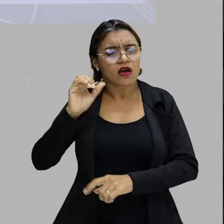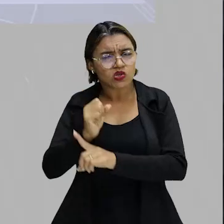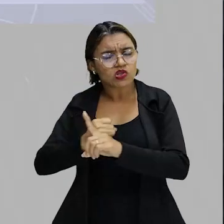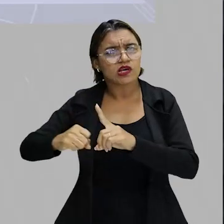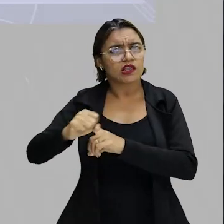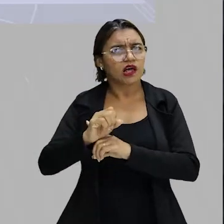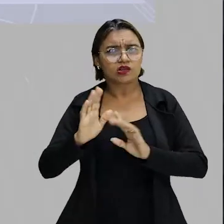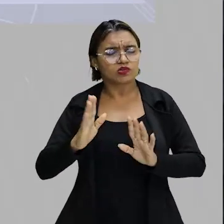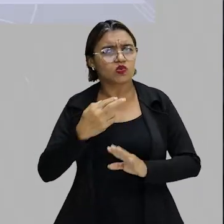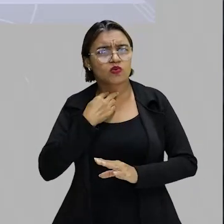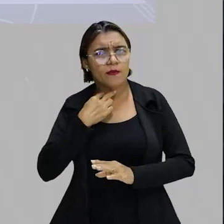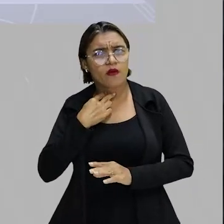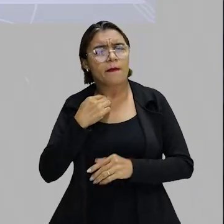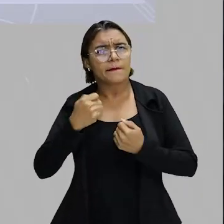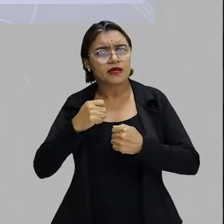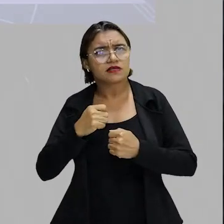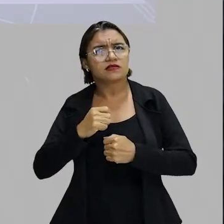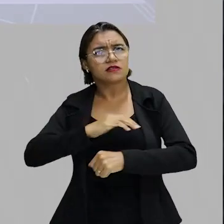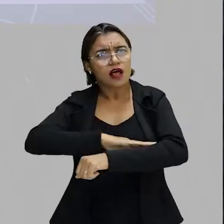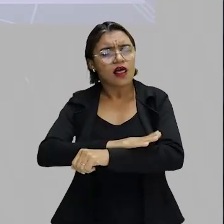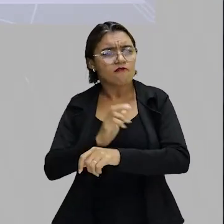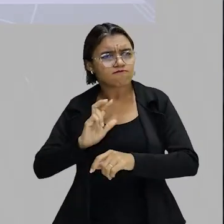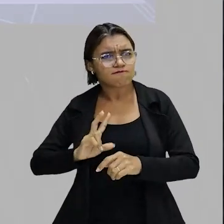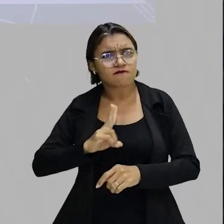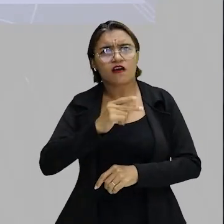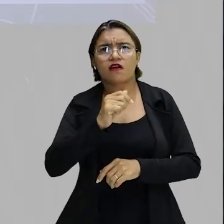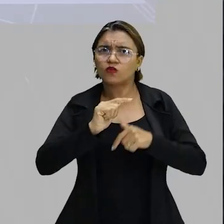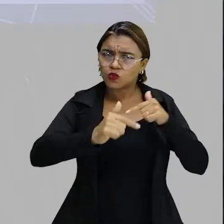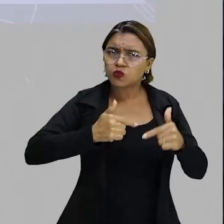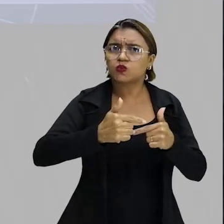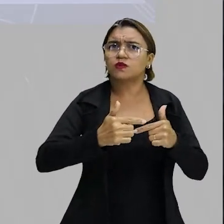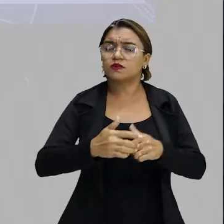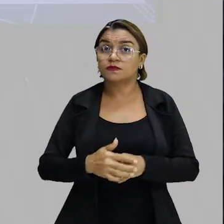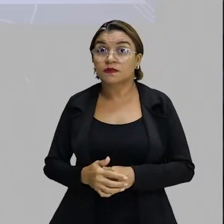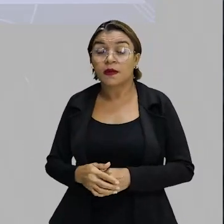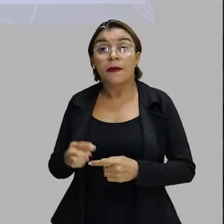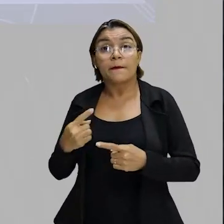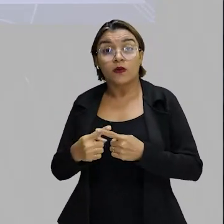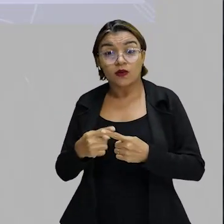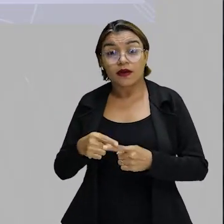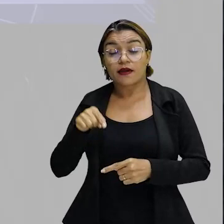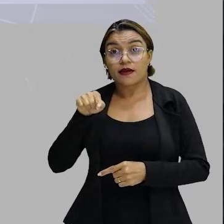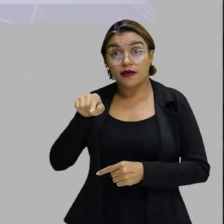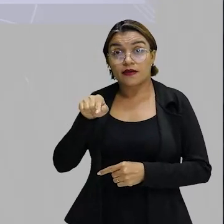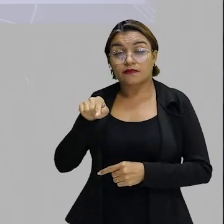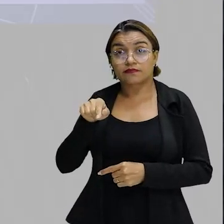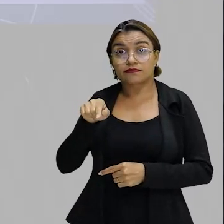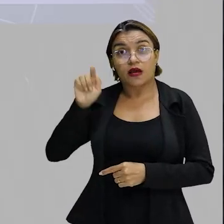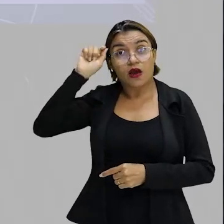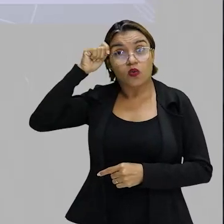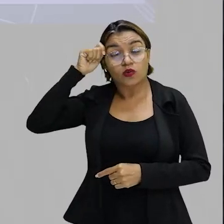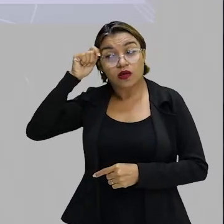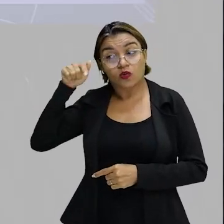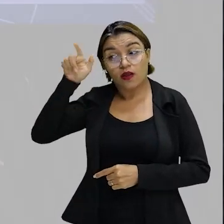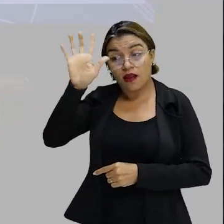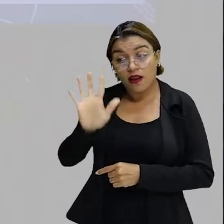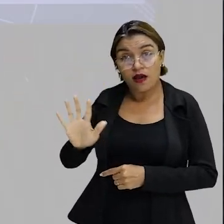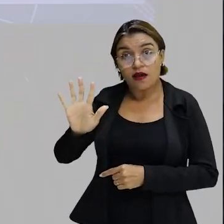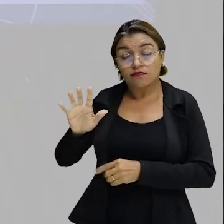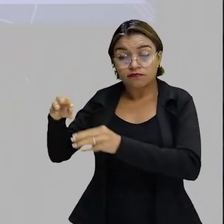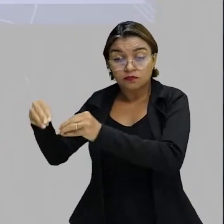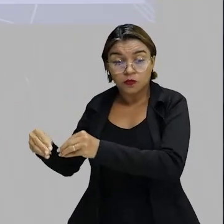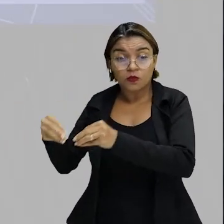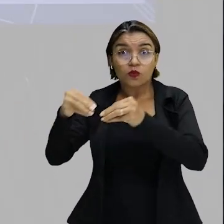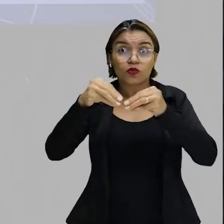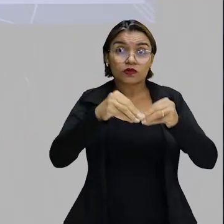ser achincalhada por conta da cor da pele. Isso veio por quê? Porque eles foram tirados da sua região,